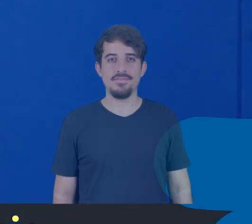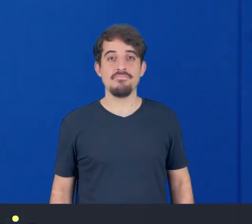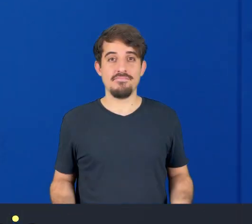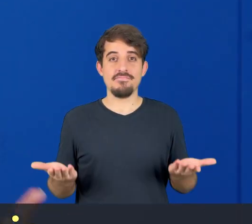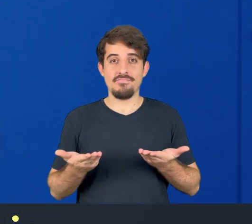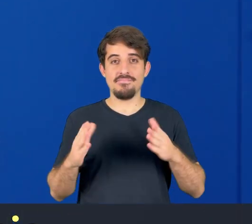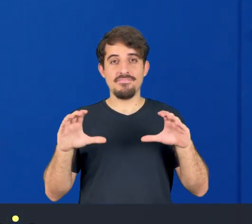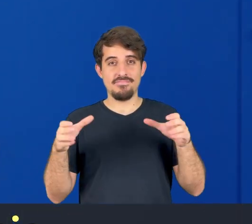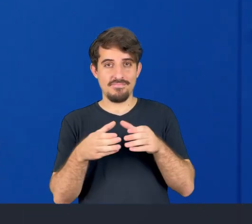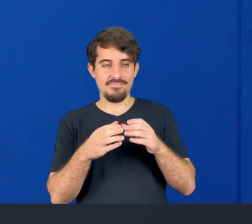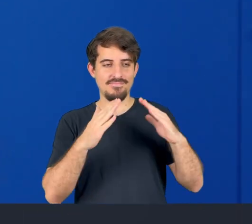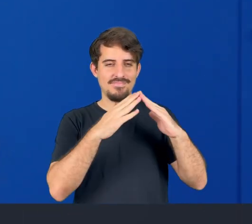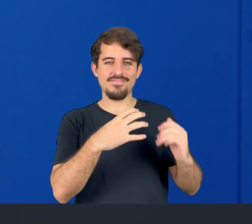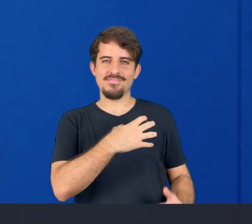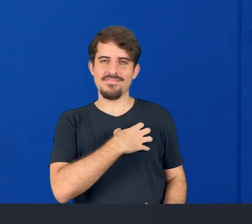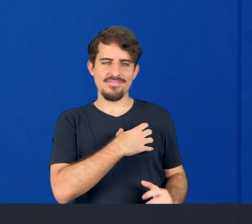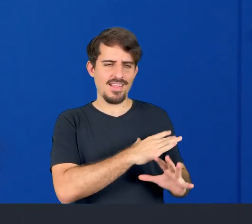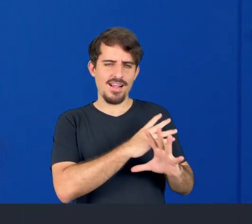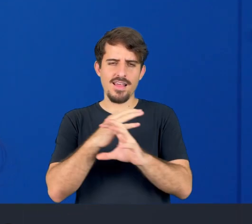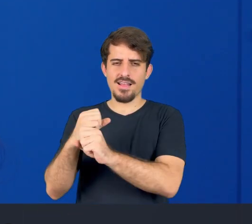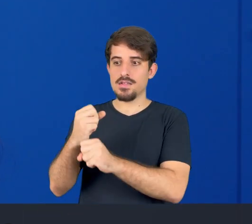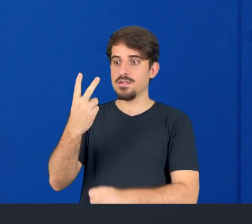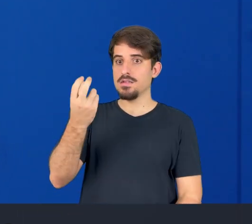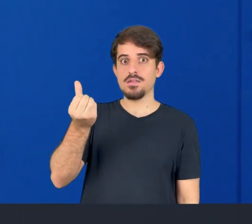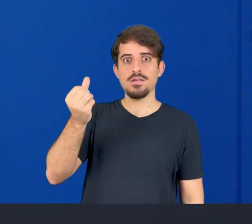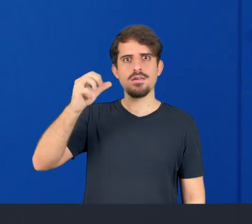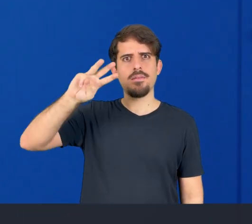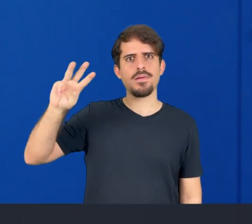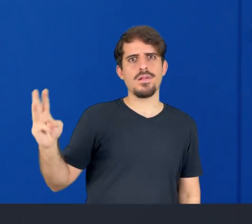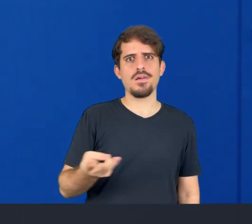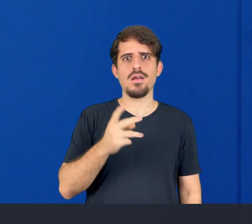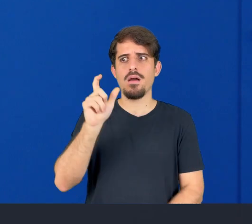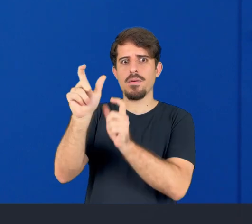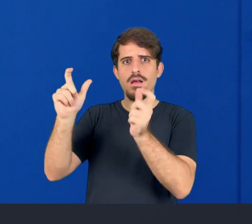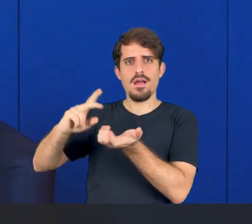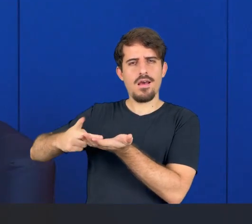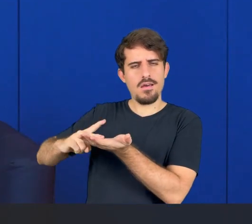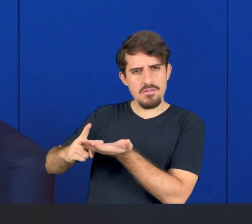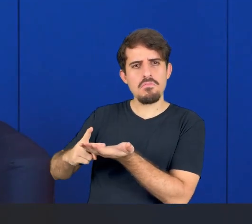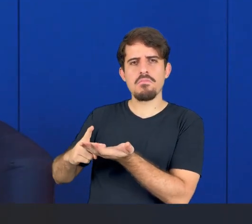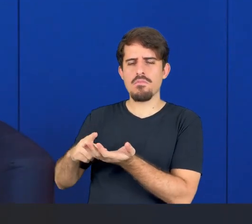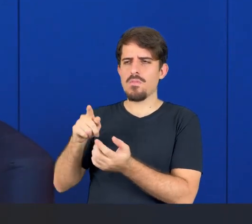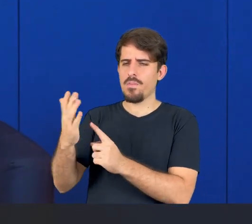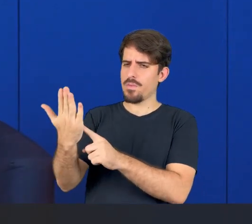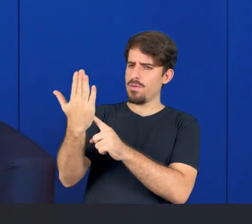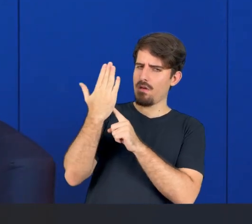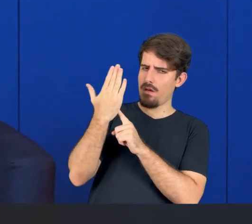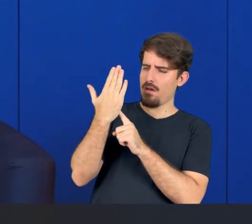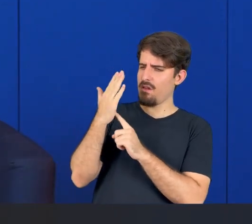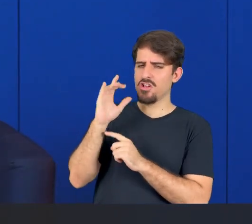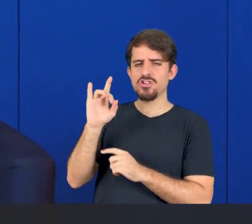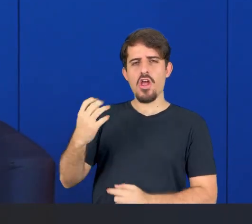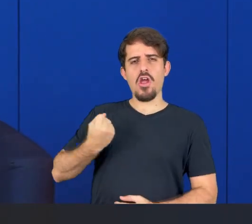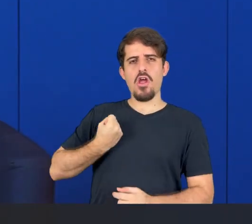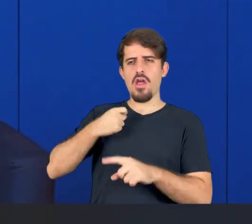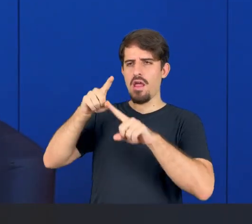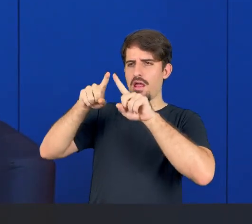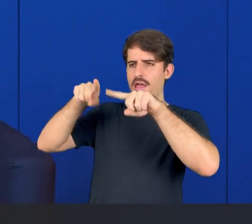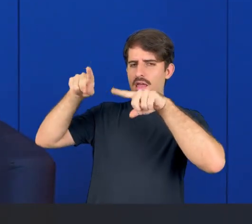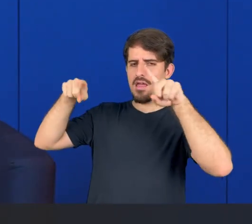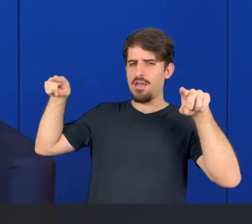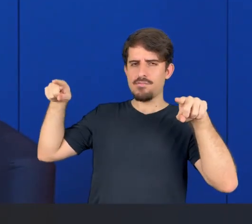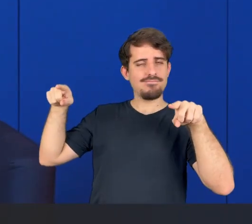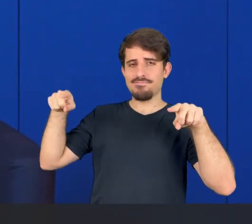Hoje, o Grupo Casas Bahia, eles já somam mais de 26 milhões de palavras traduzidas. Esse número ele não apenas reforça